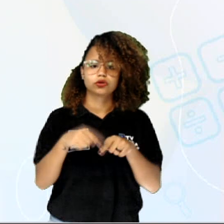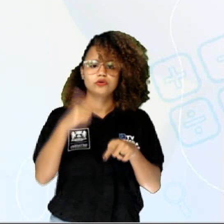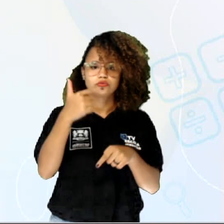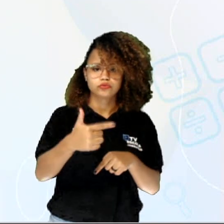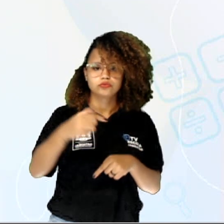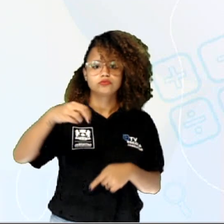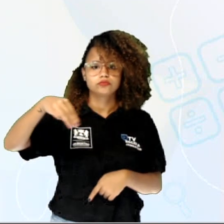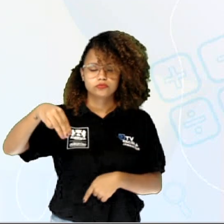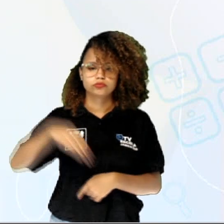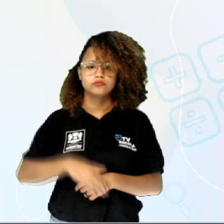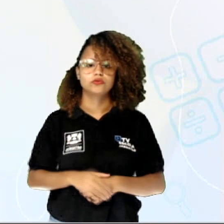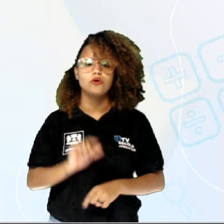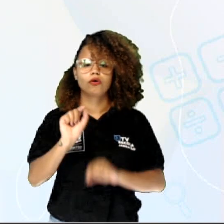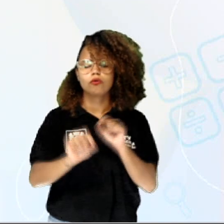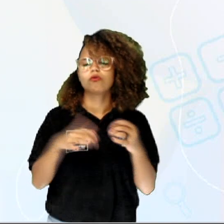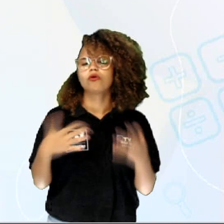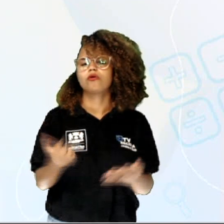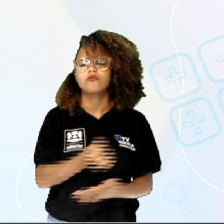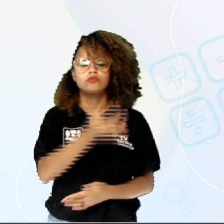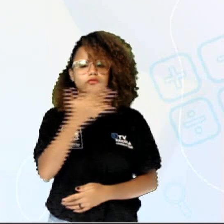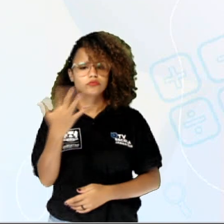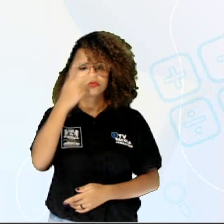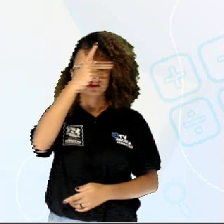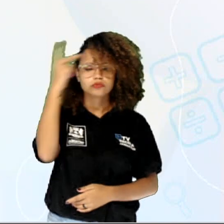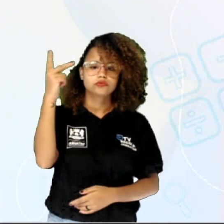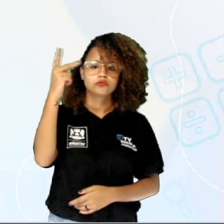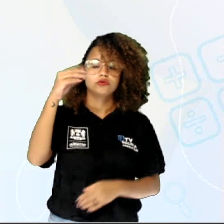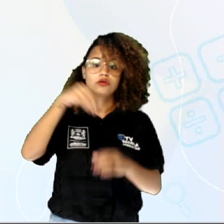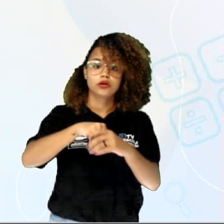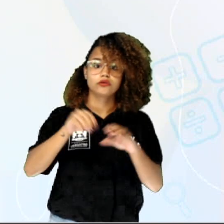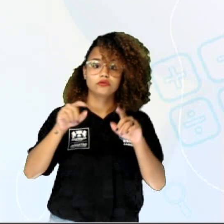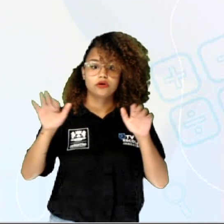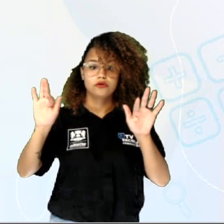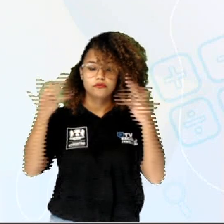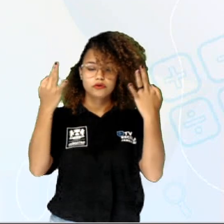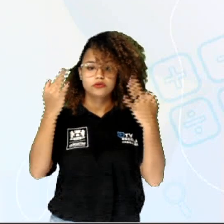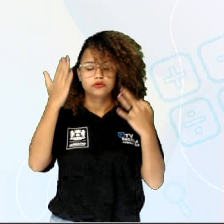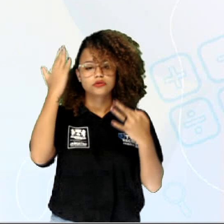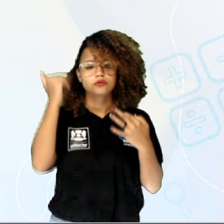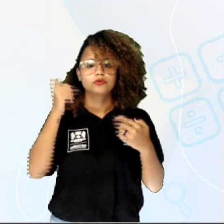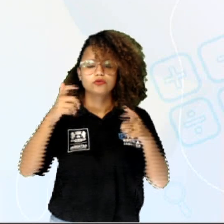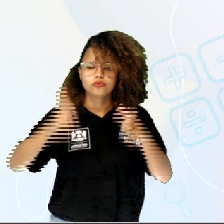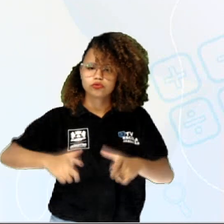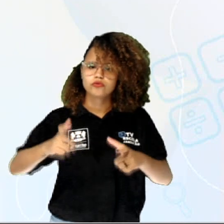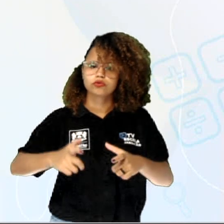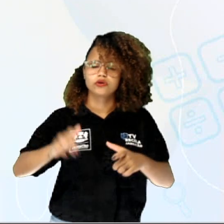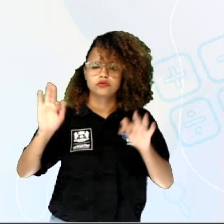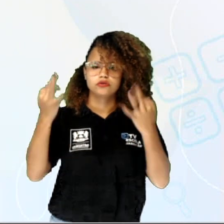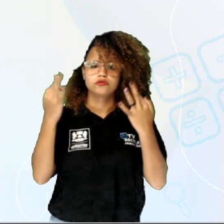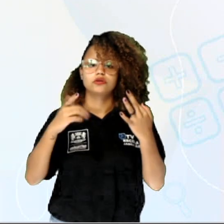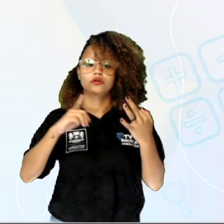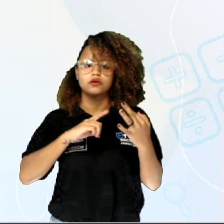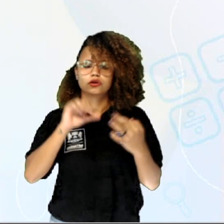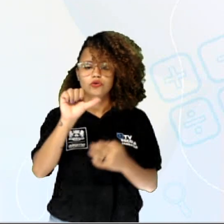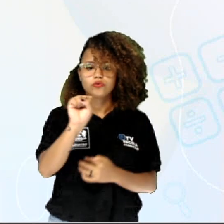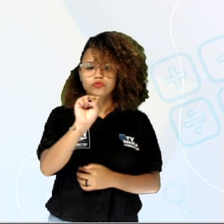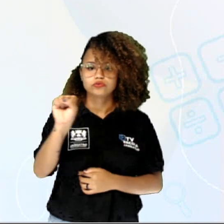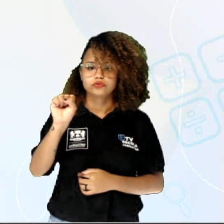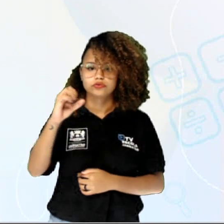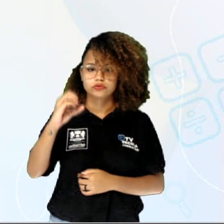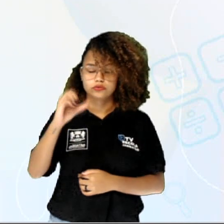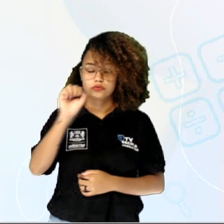são 48 balas no total, eu também vou ter 24 balas de laranja. A resposta está na letra D de dado. Essa foi a tarefa de